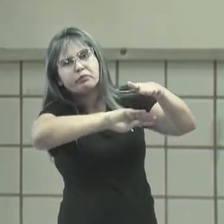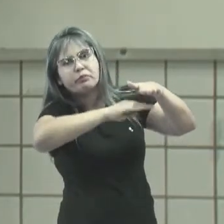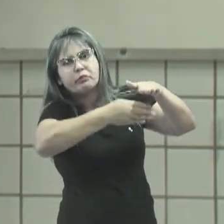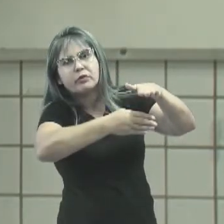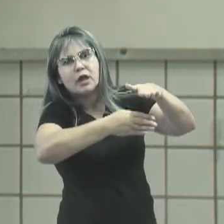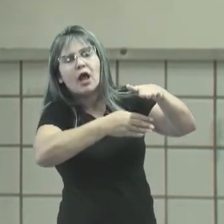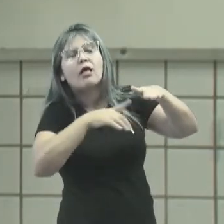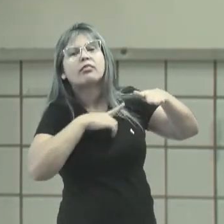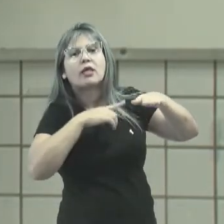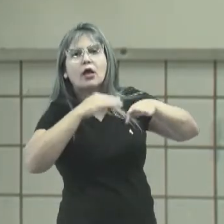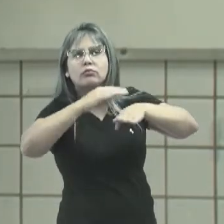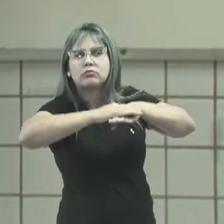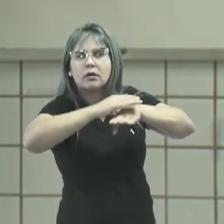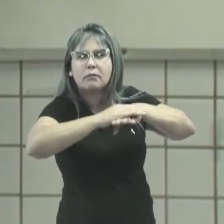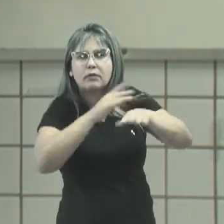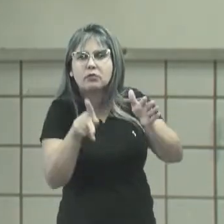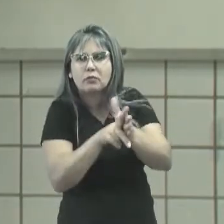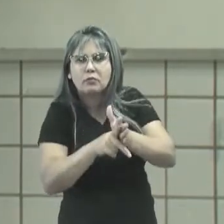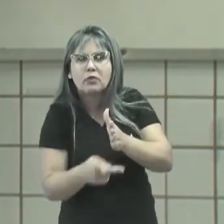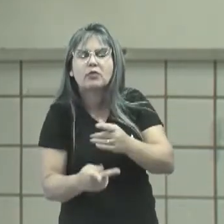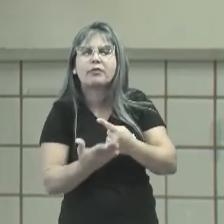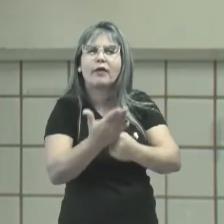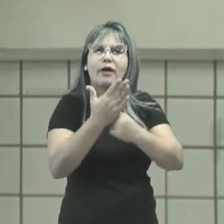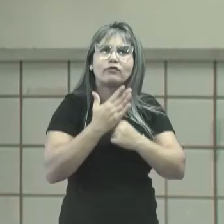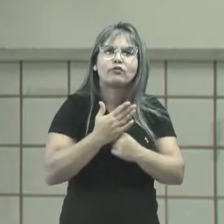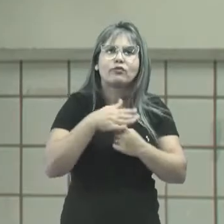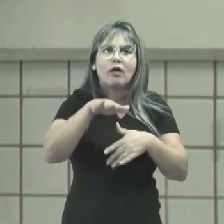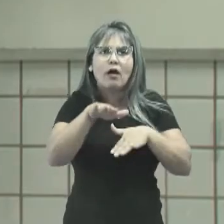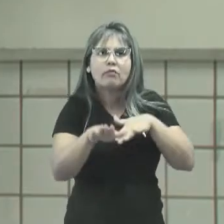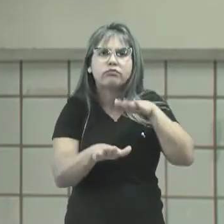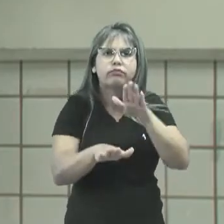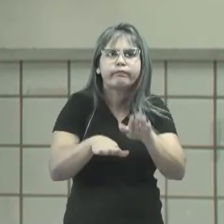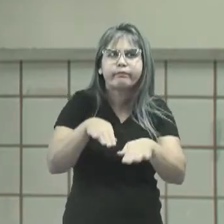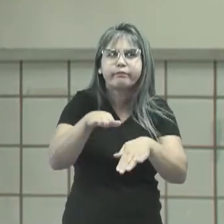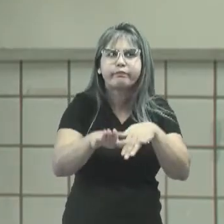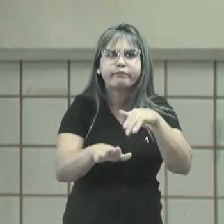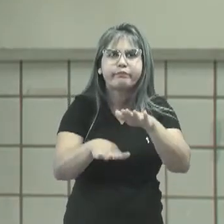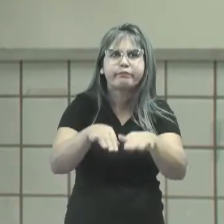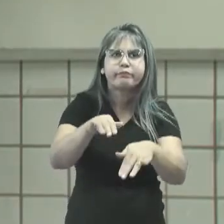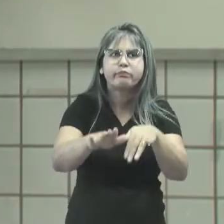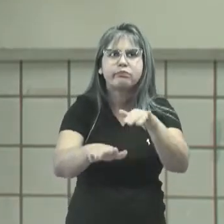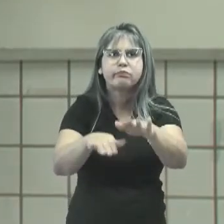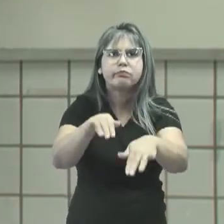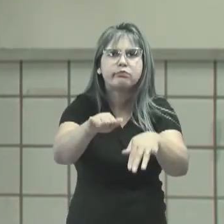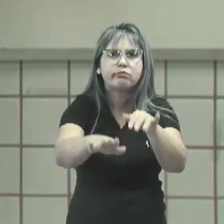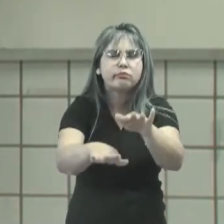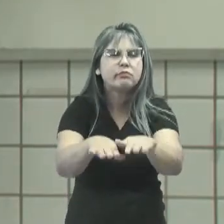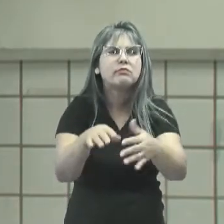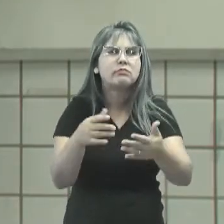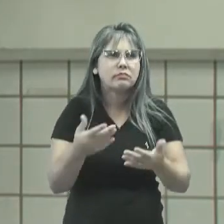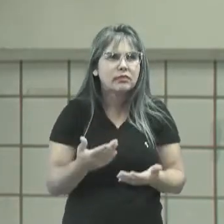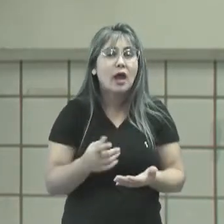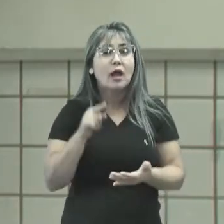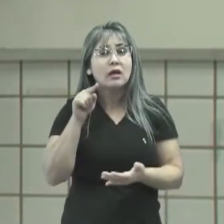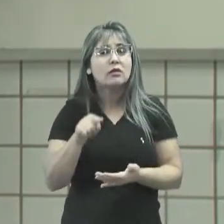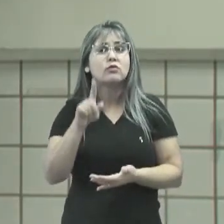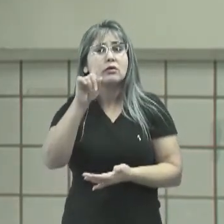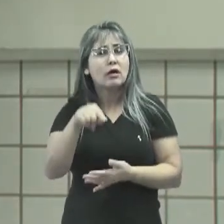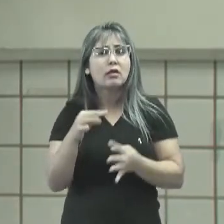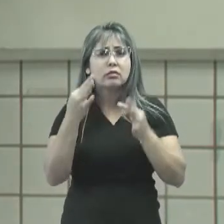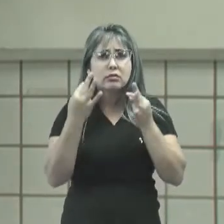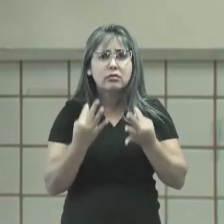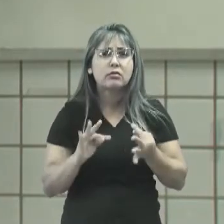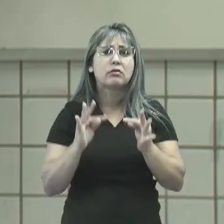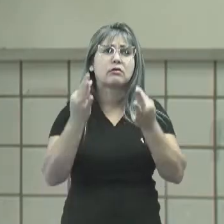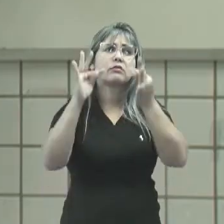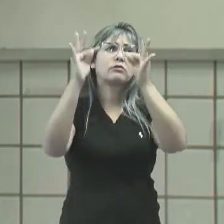ali um substituto, ali uma prótese, tá bom? E isso muitas vezes é feito, pessoal, com a chamada impressão